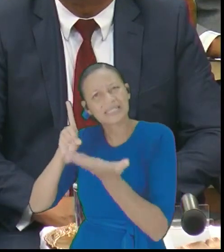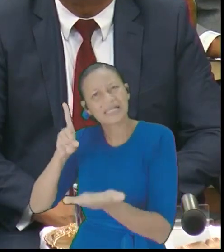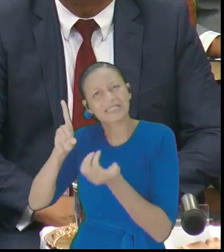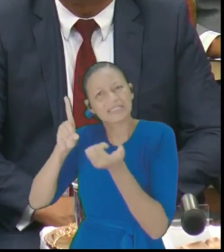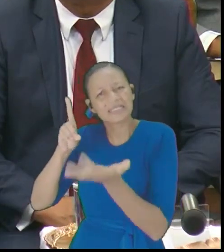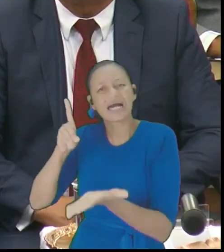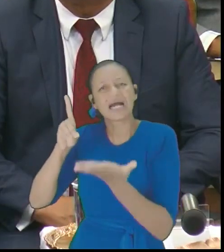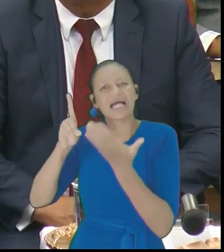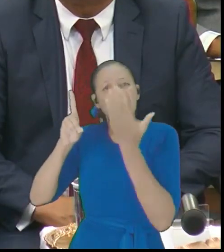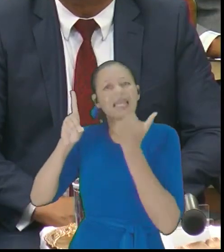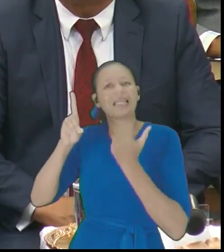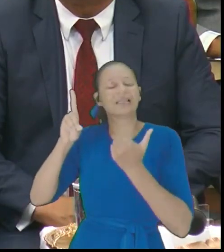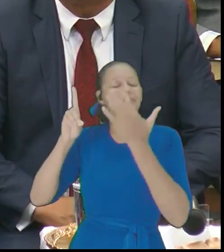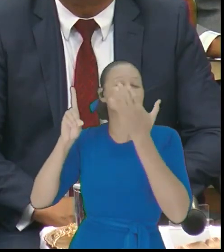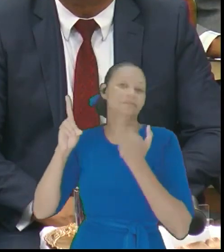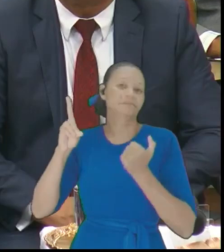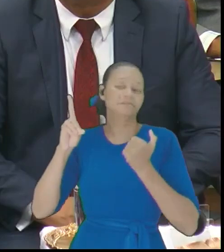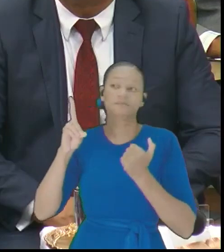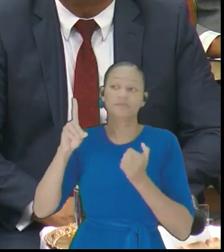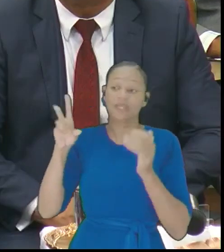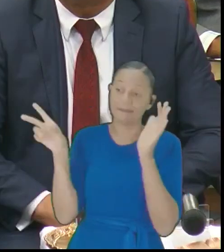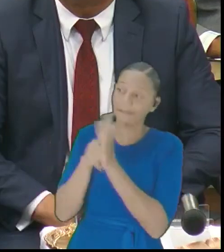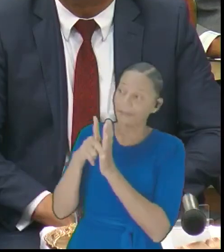E foi dele que Deus